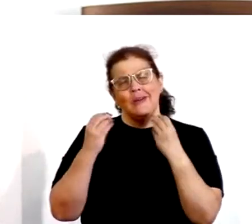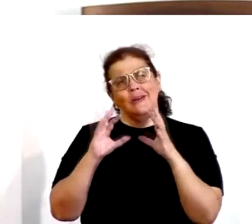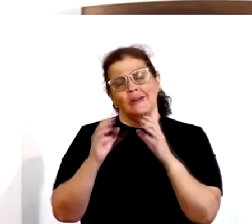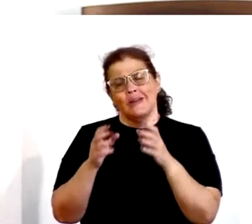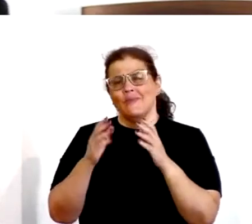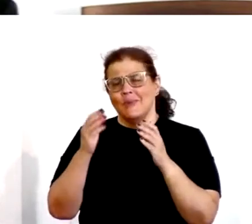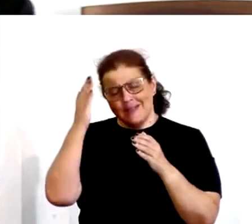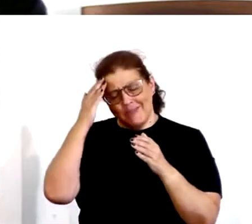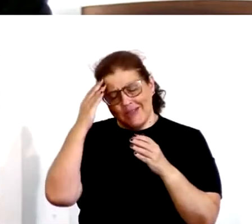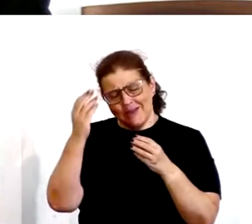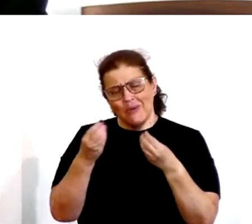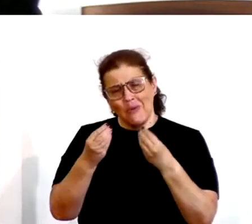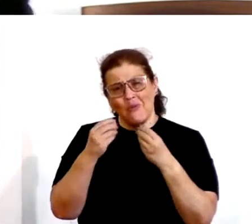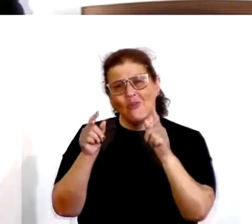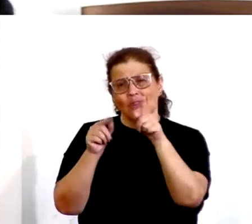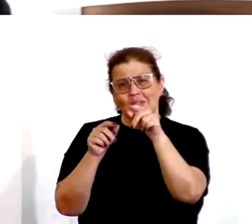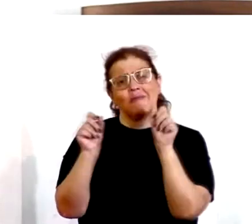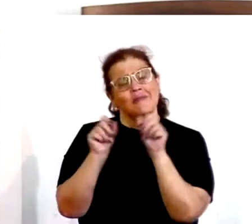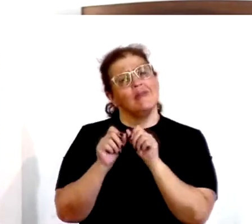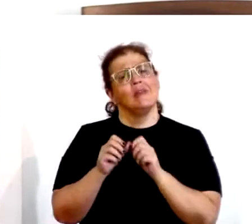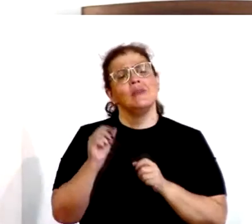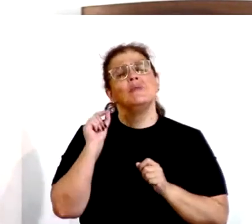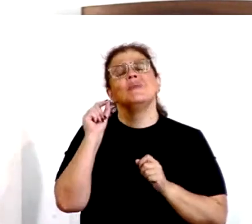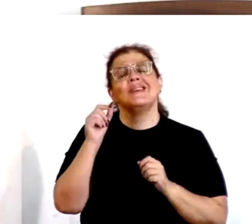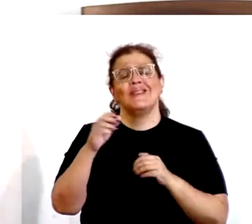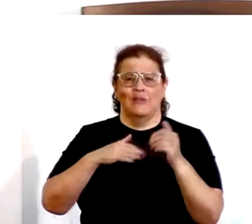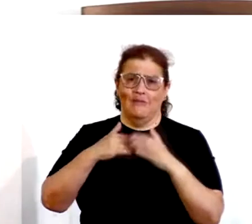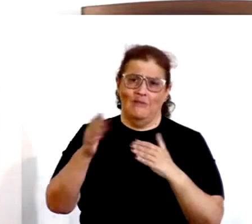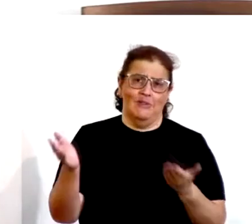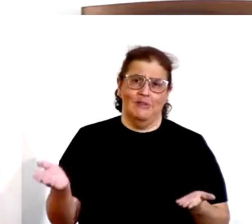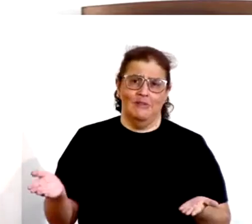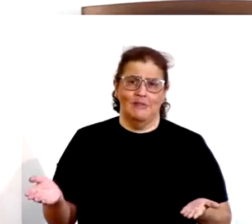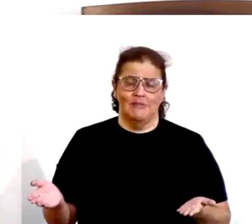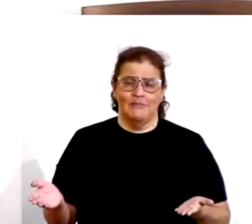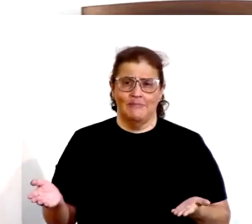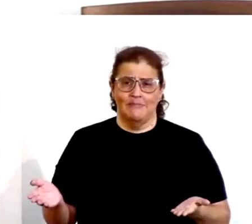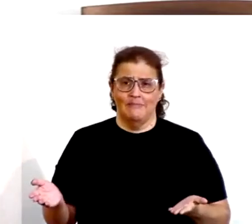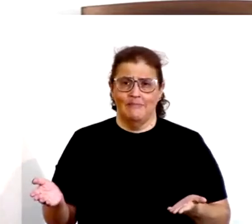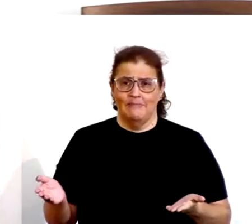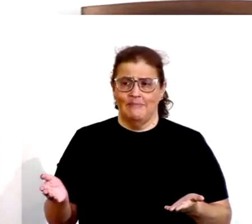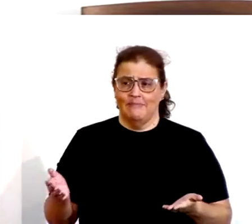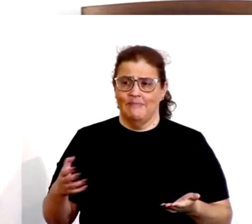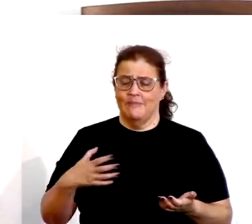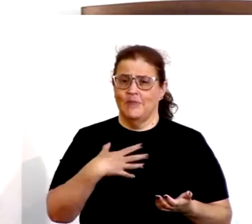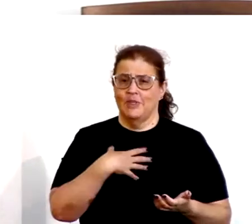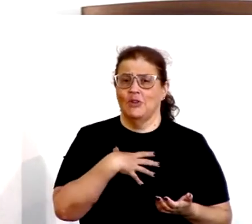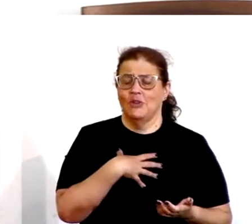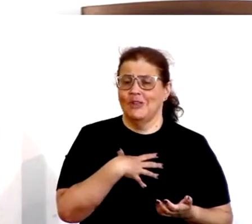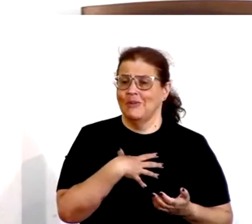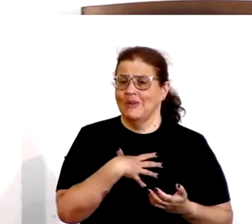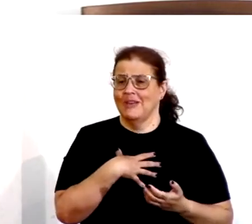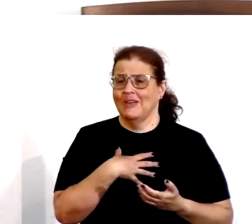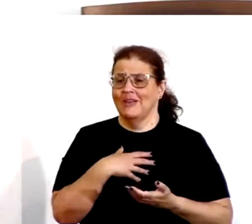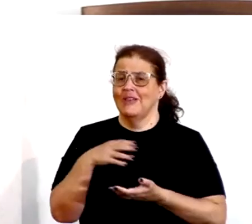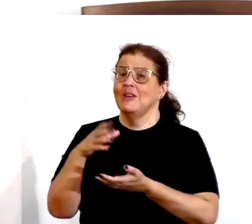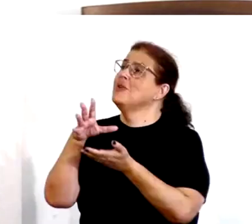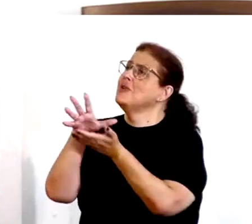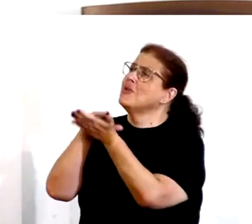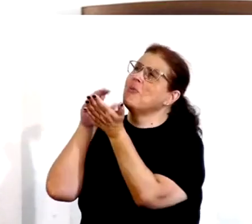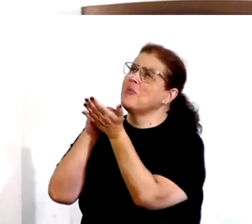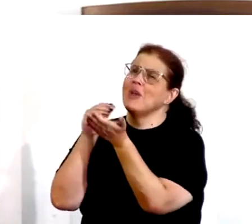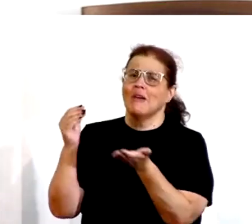Todos nós dependemos de referenciais na nossa vida. Nós buscamos